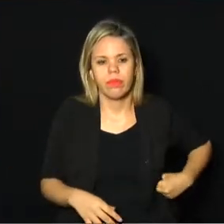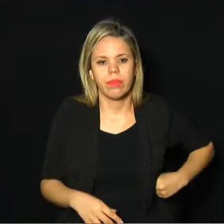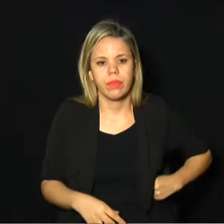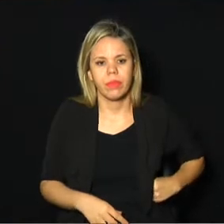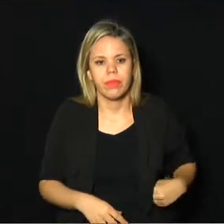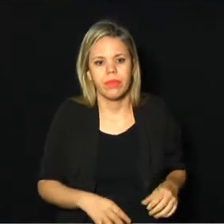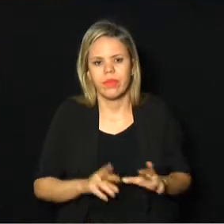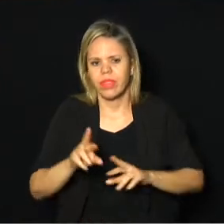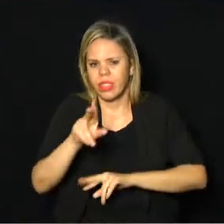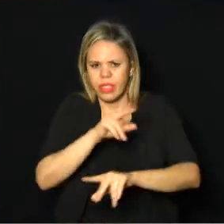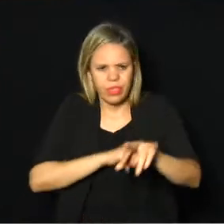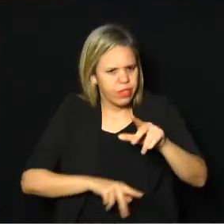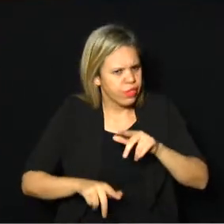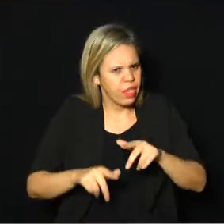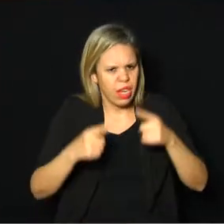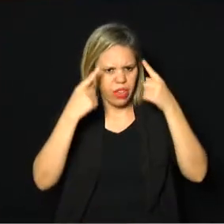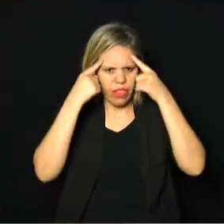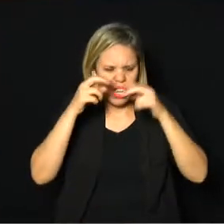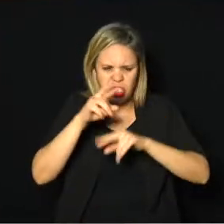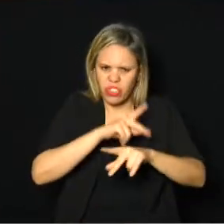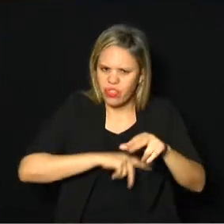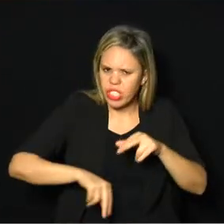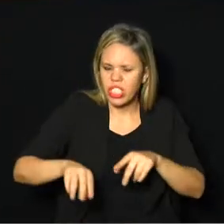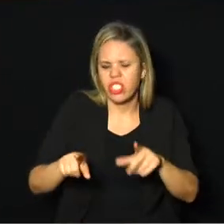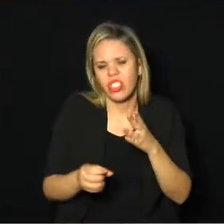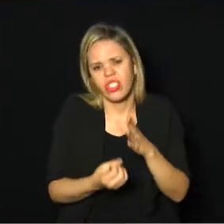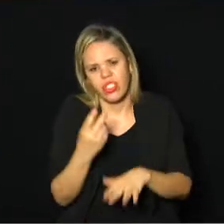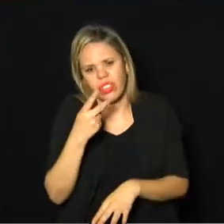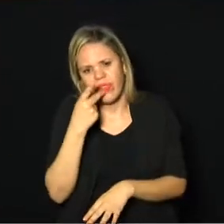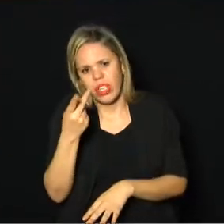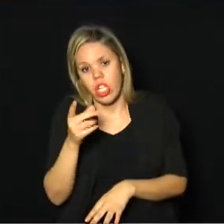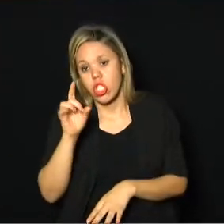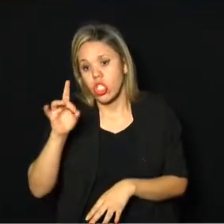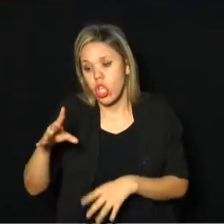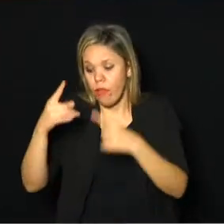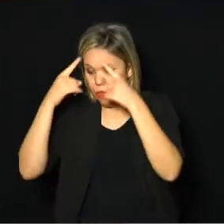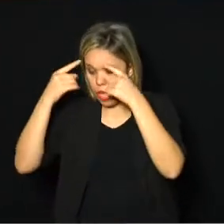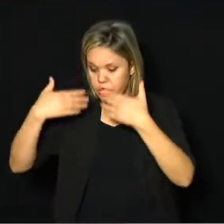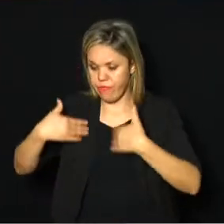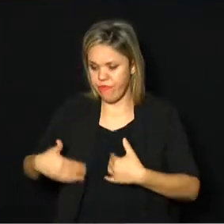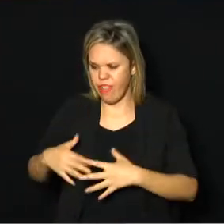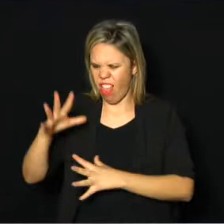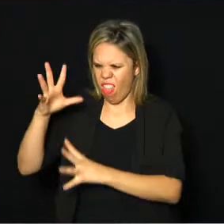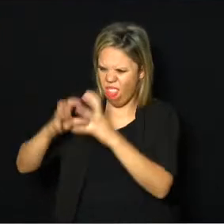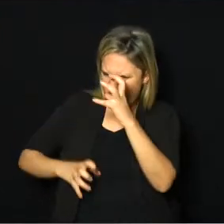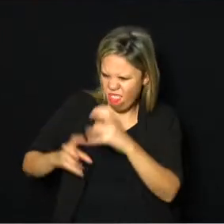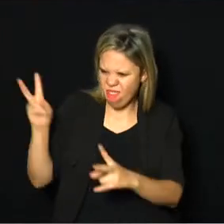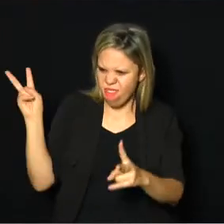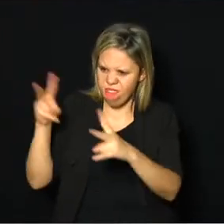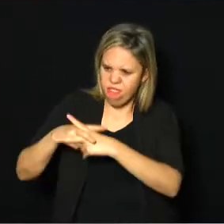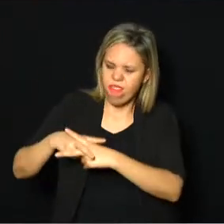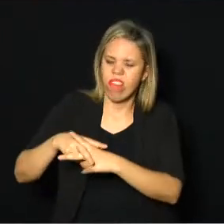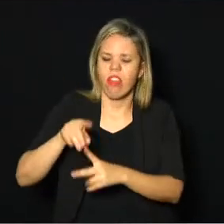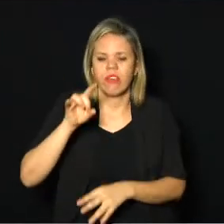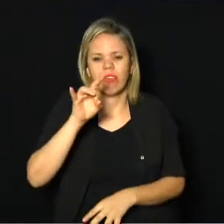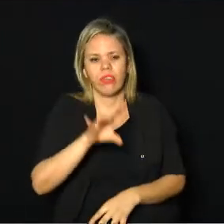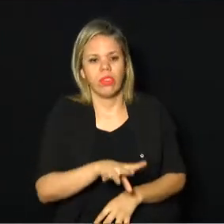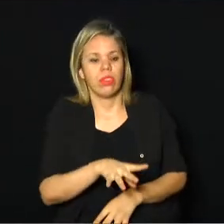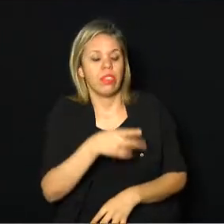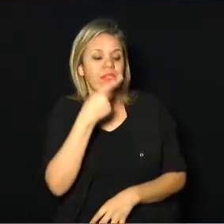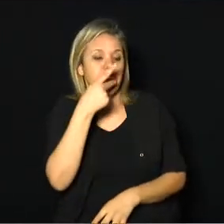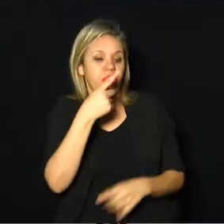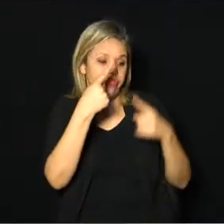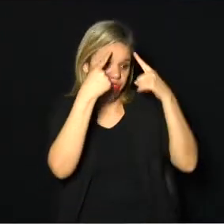mais variados tipos de violência. E aí nós estamos falando apenas da violência física, nós estamos falando da violência física, da